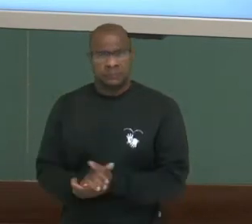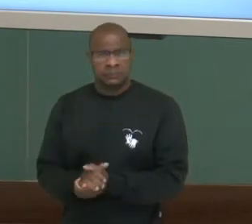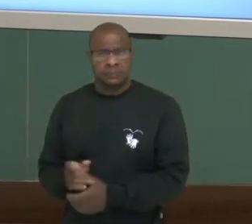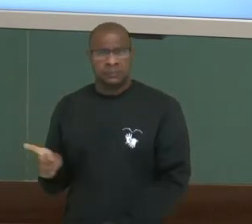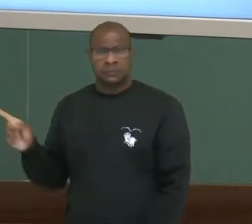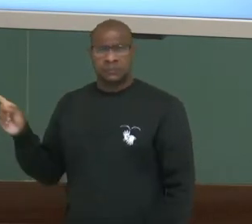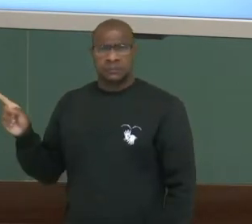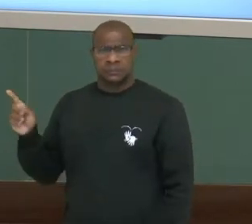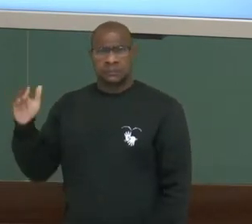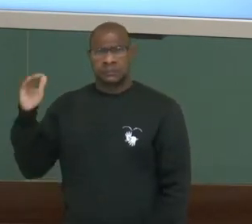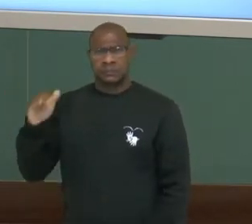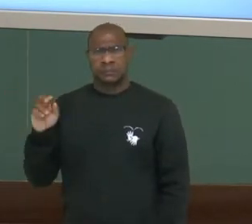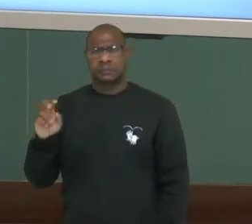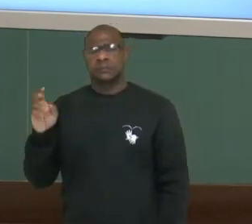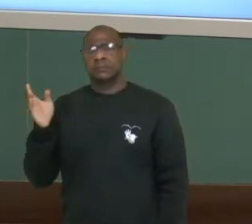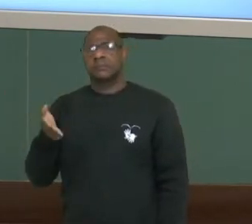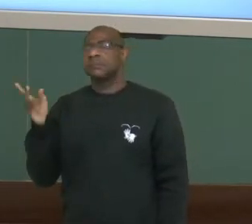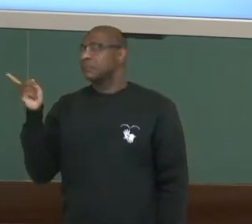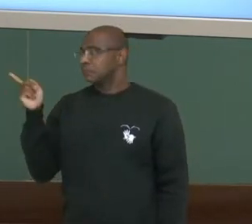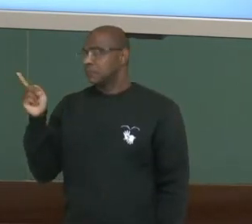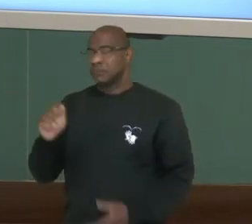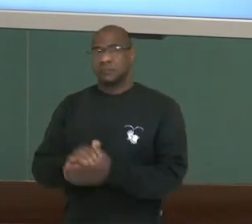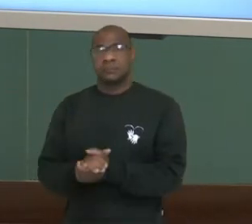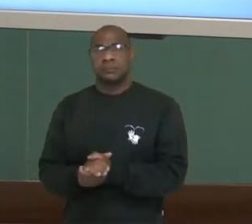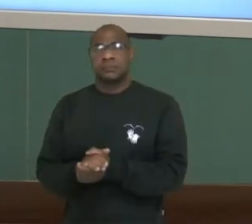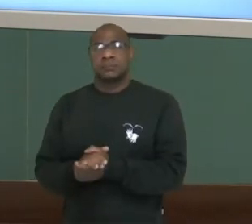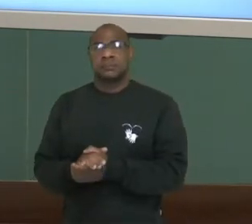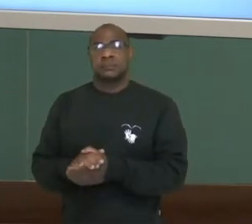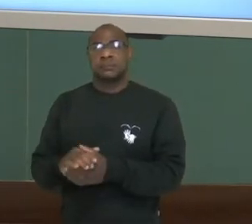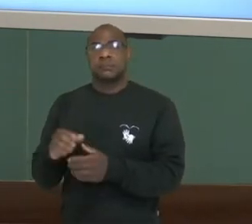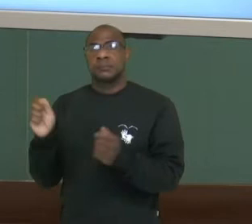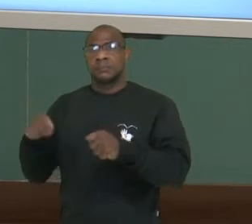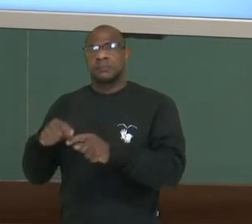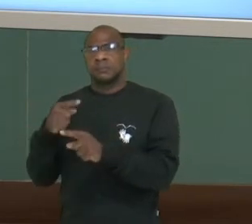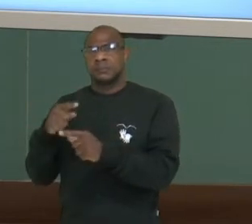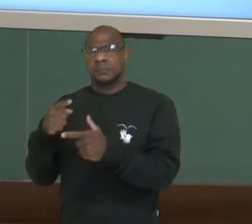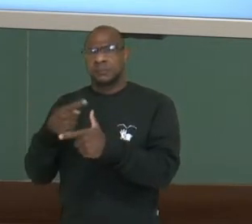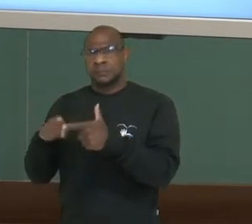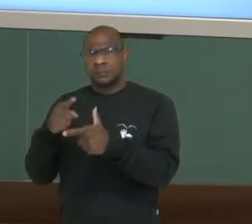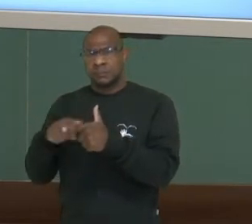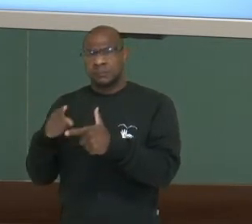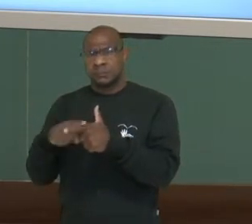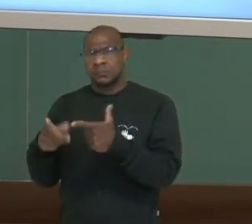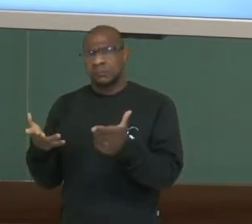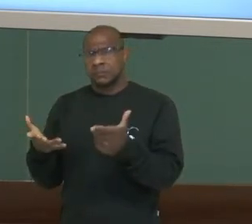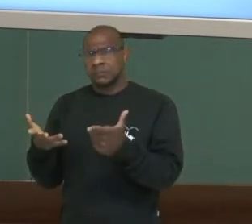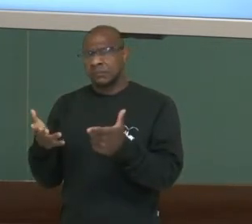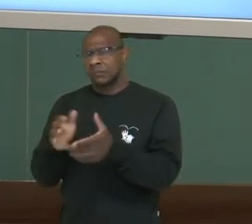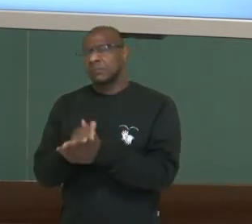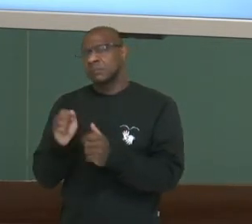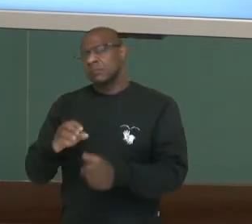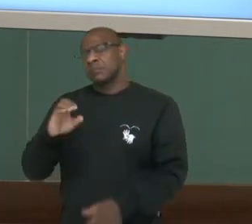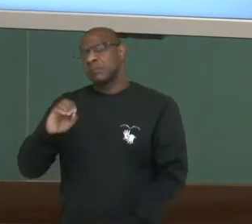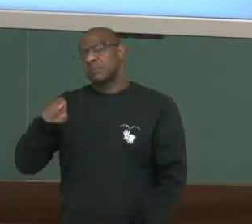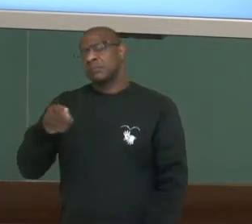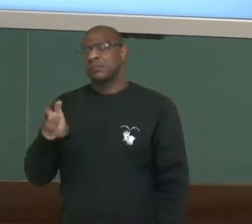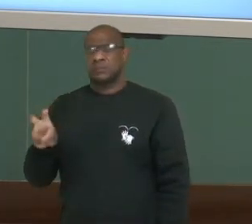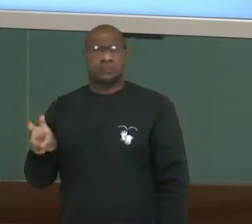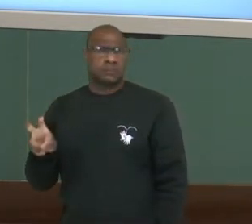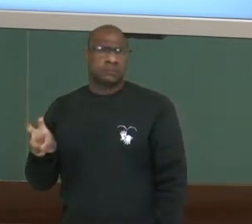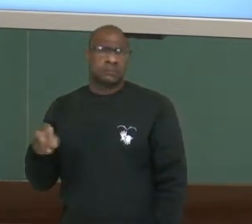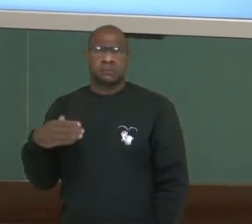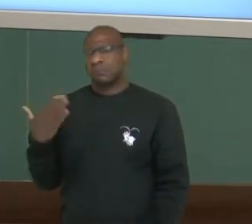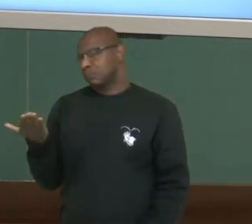em vez de menos 5 meios, eu colocar a divisão? Tudo bem, você pode colocar 2,5 sem nenhum